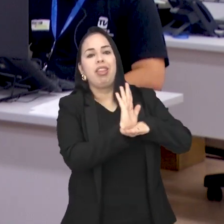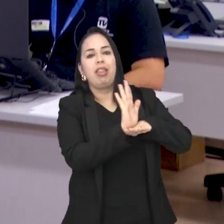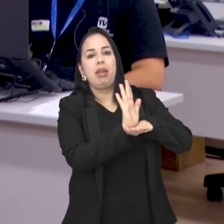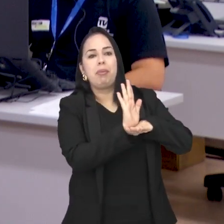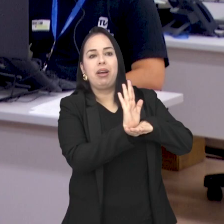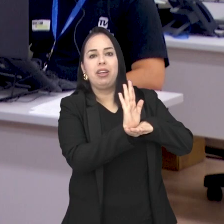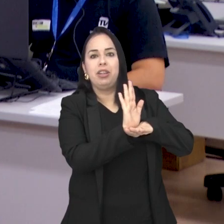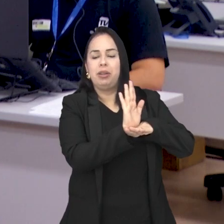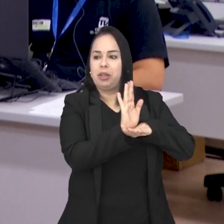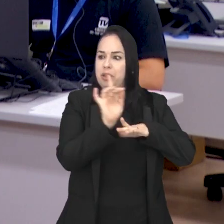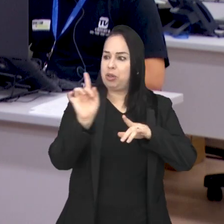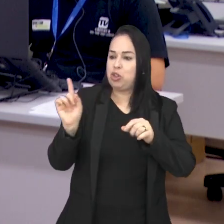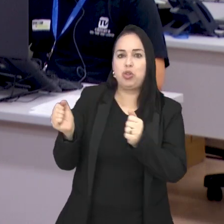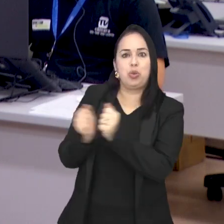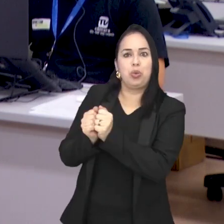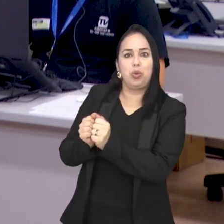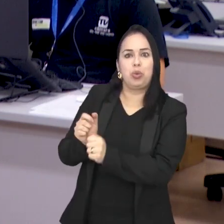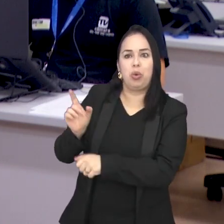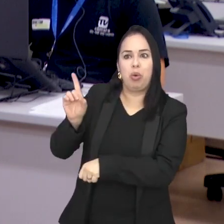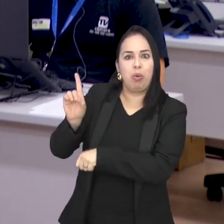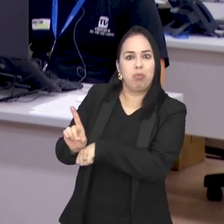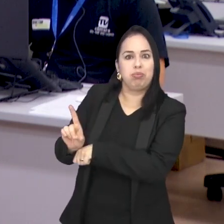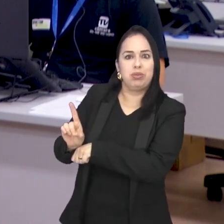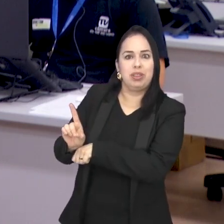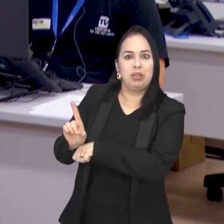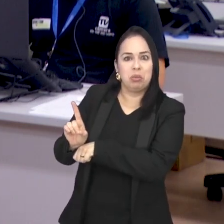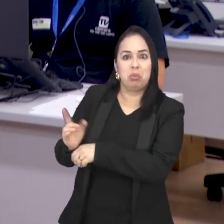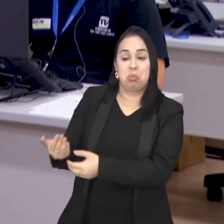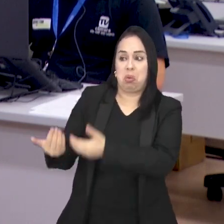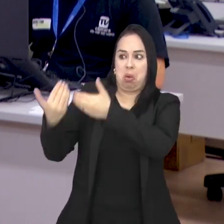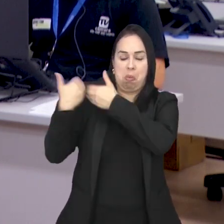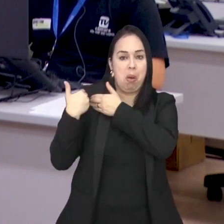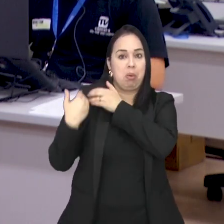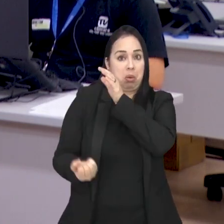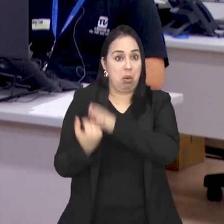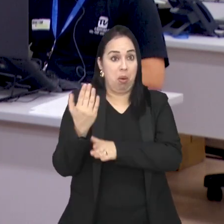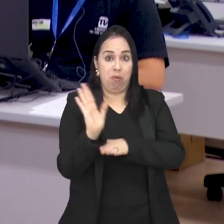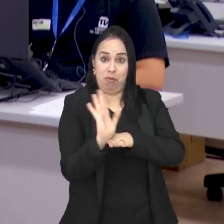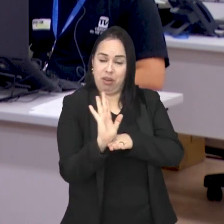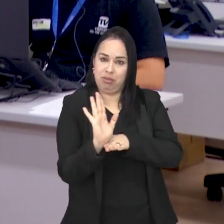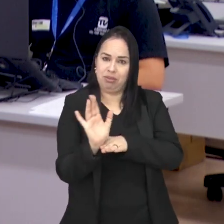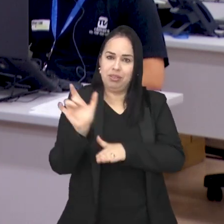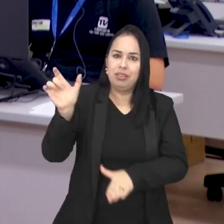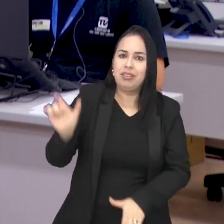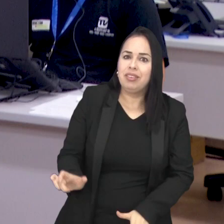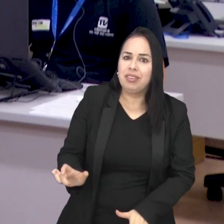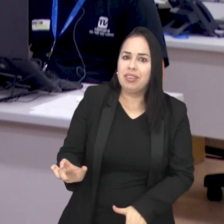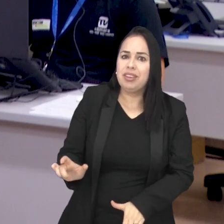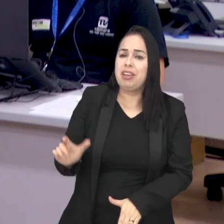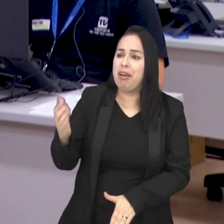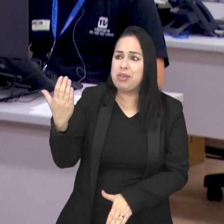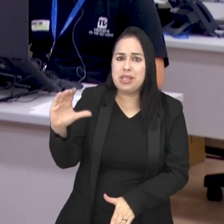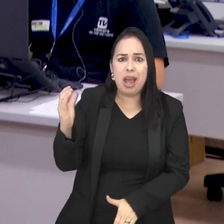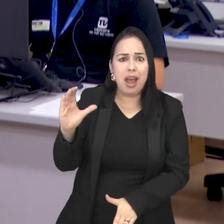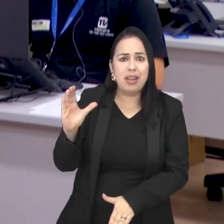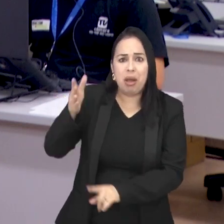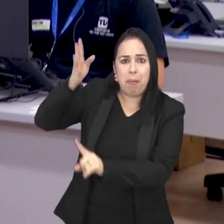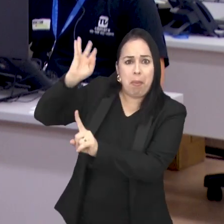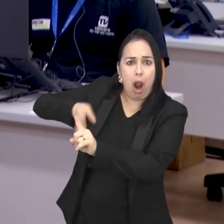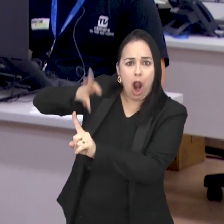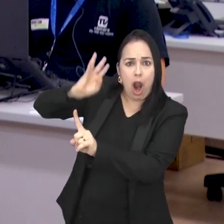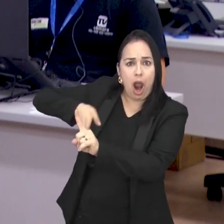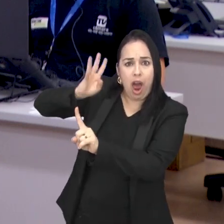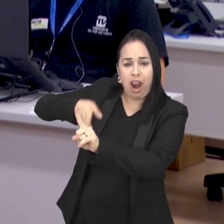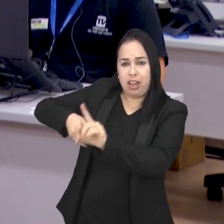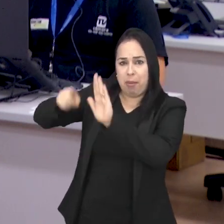de cinema e de quebra, ter a oportunidade de conversar com um dos responsáveis pelo filme. E se esse responsável for um cientista